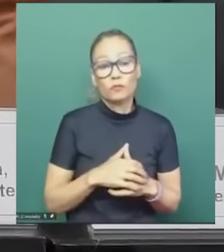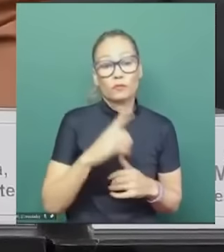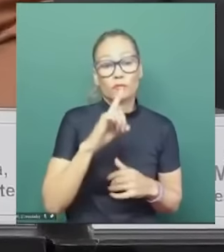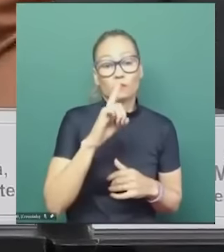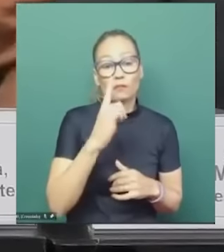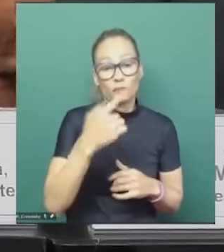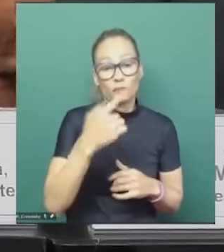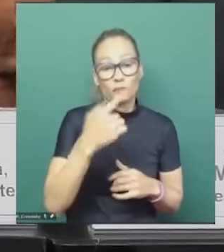acordo com cada diarista.